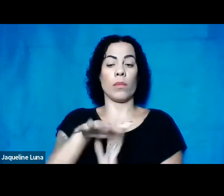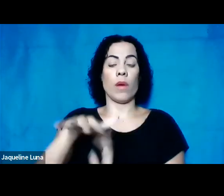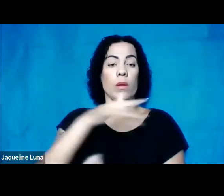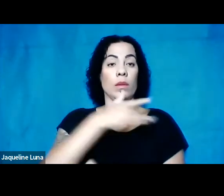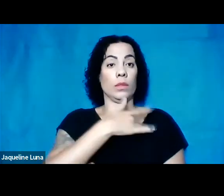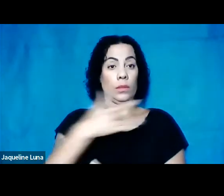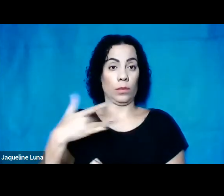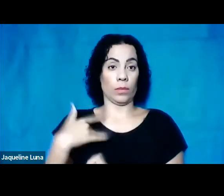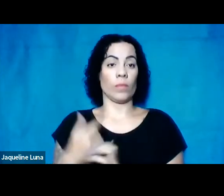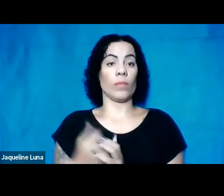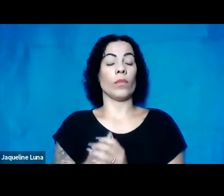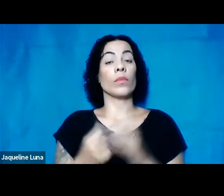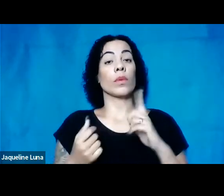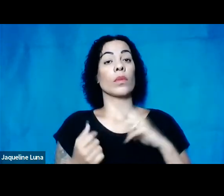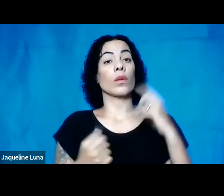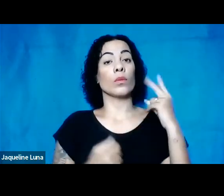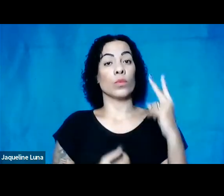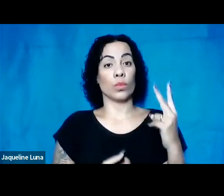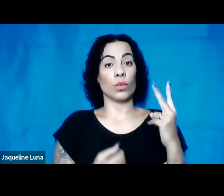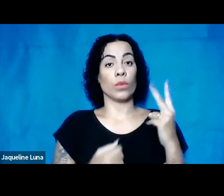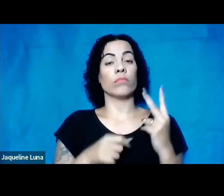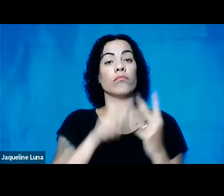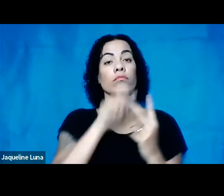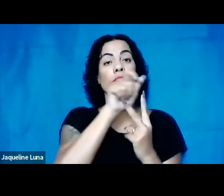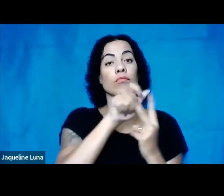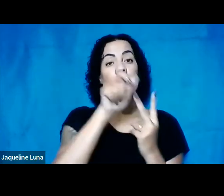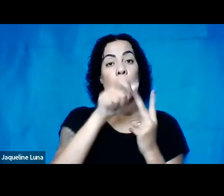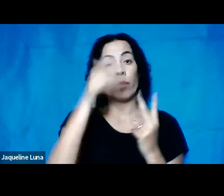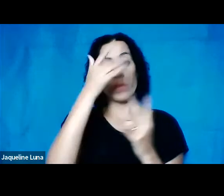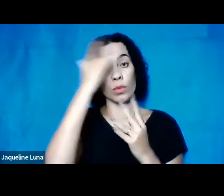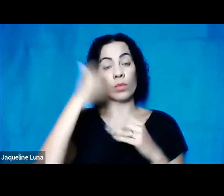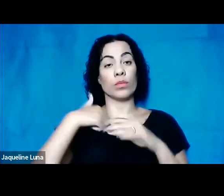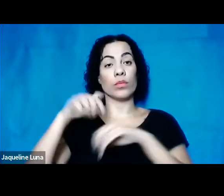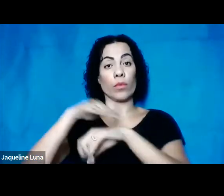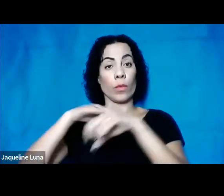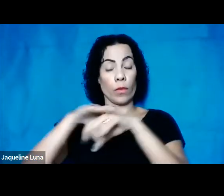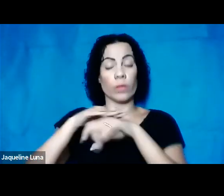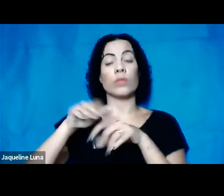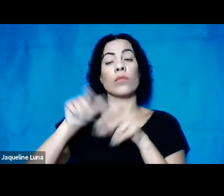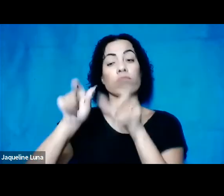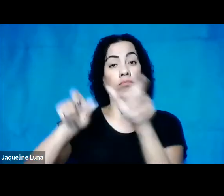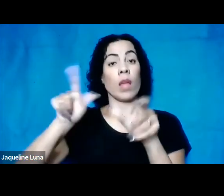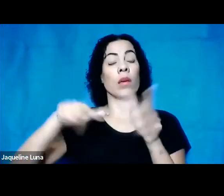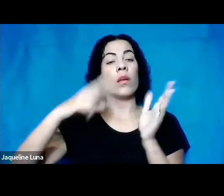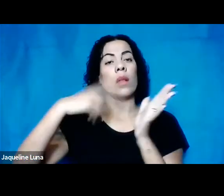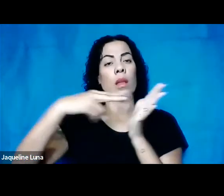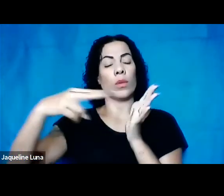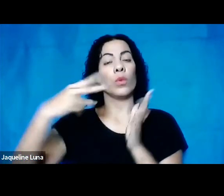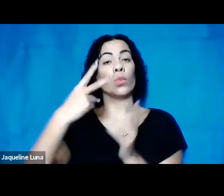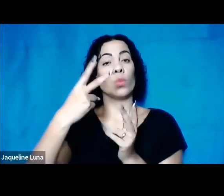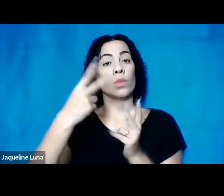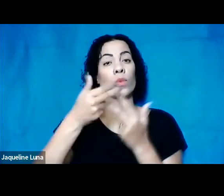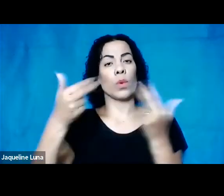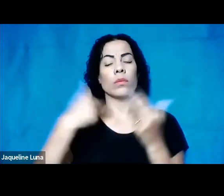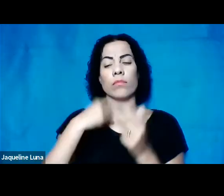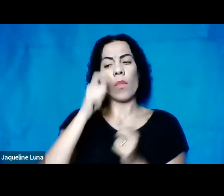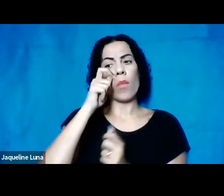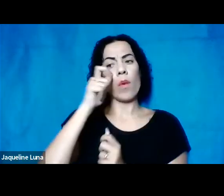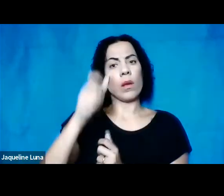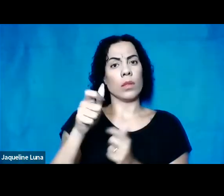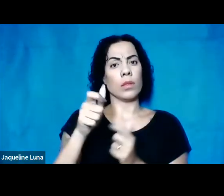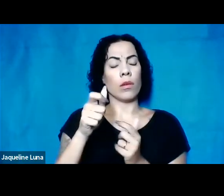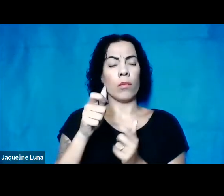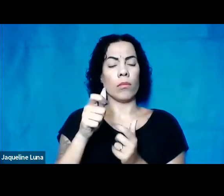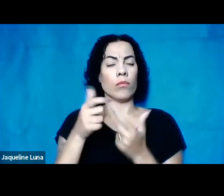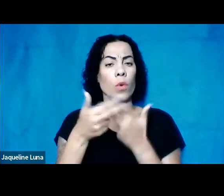Dois dos sujeitos com quem eu conversei, que são leitores, né, eles chamaram a atenção para 2 coisas bastante